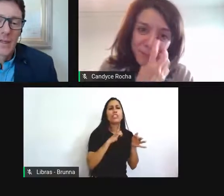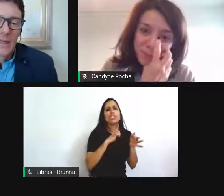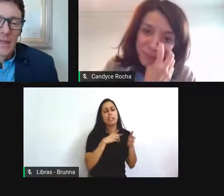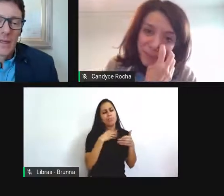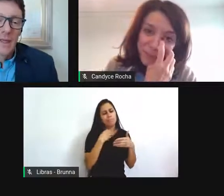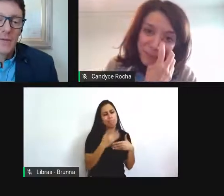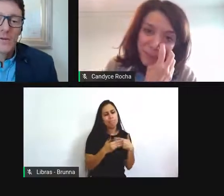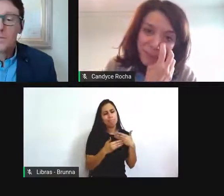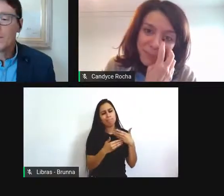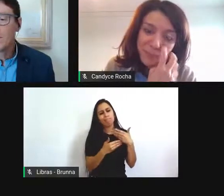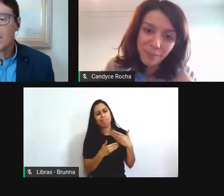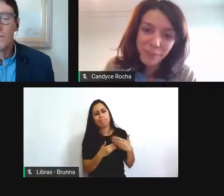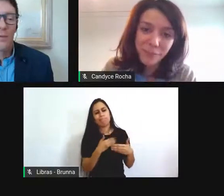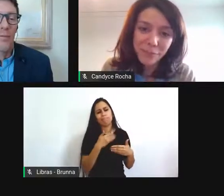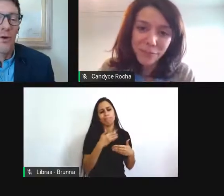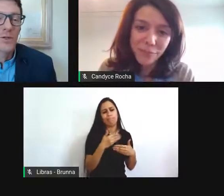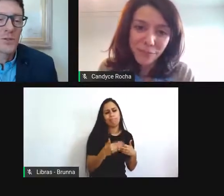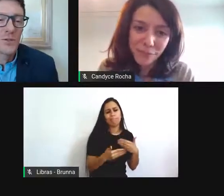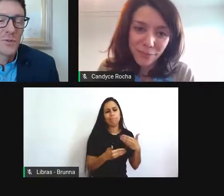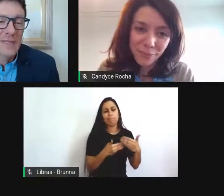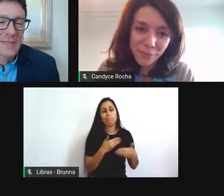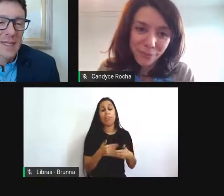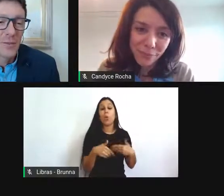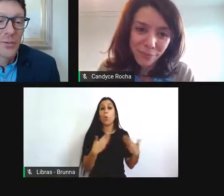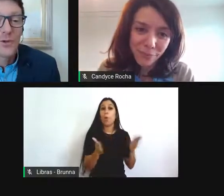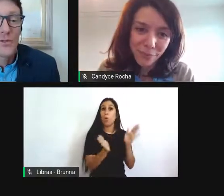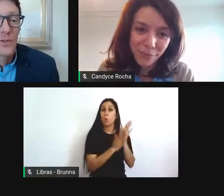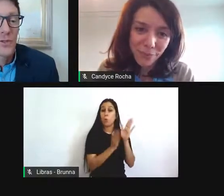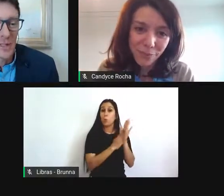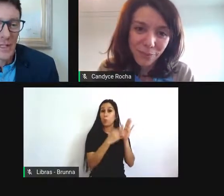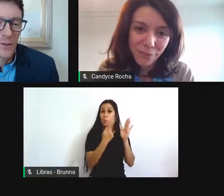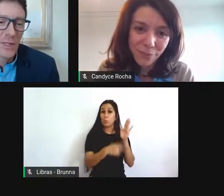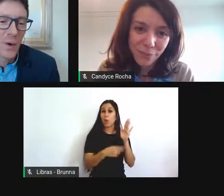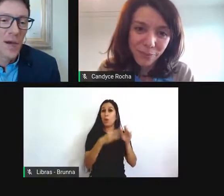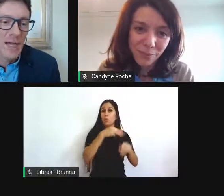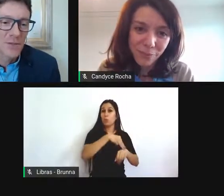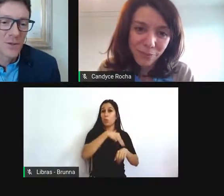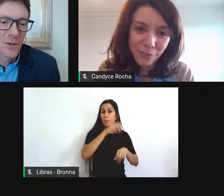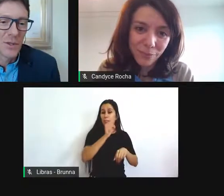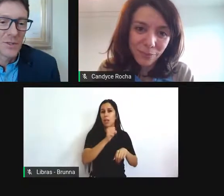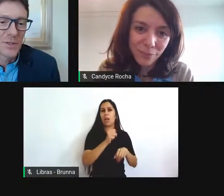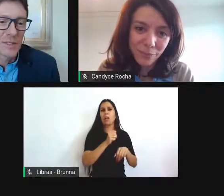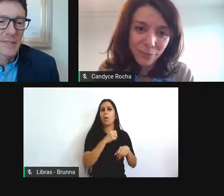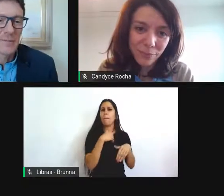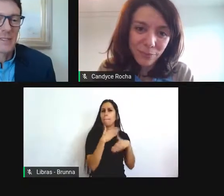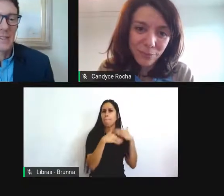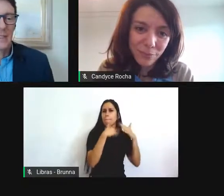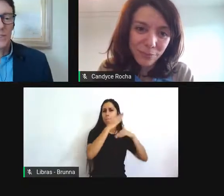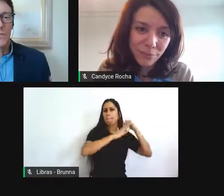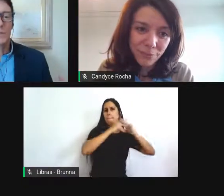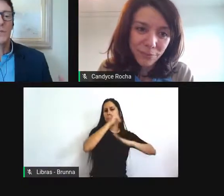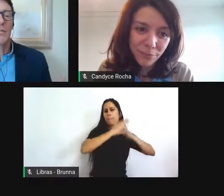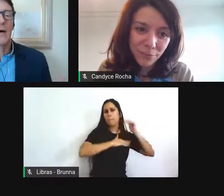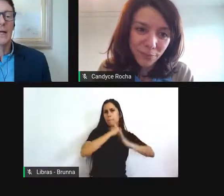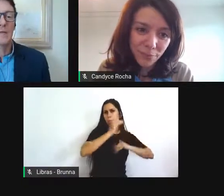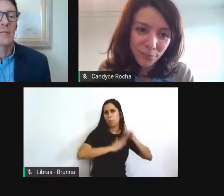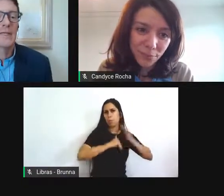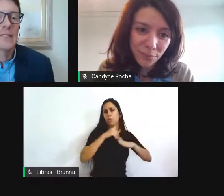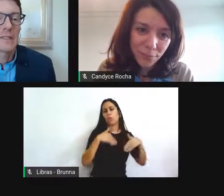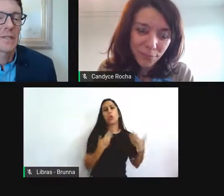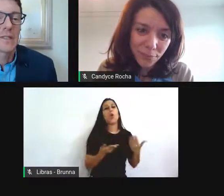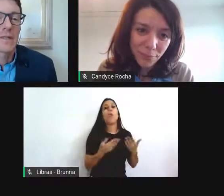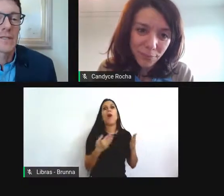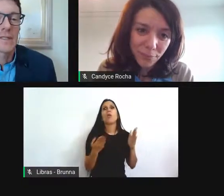desbravar. E como é o propósito de um mestrado profissional, que é o caso do nosso, né? Saber que tipo de